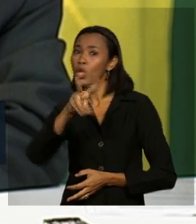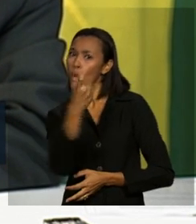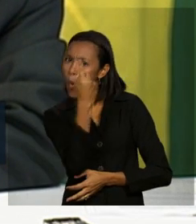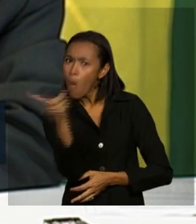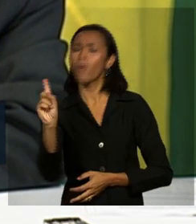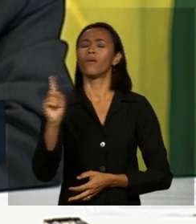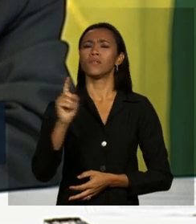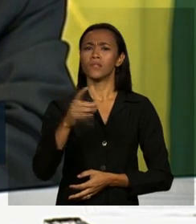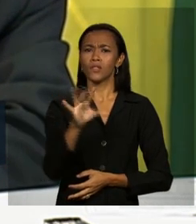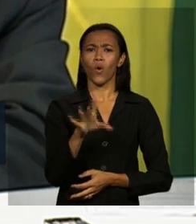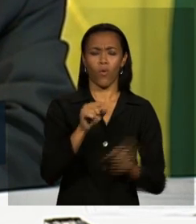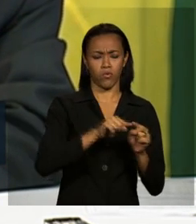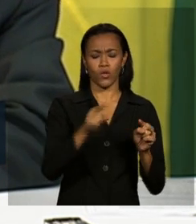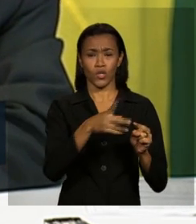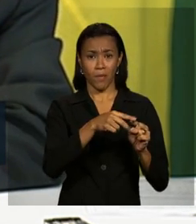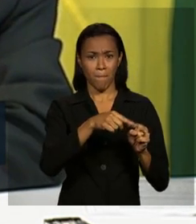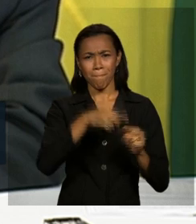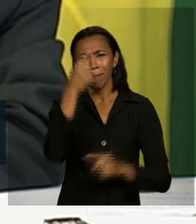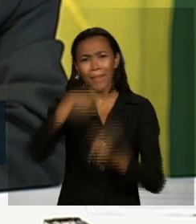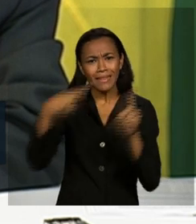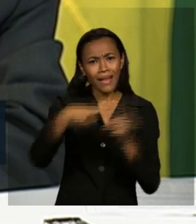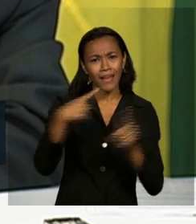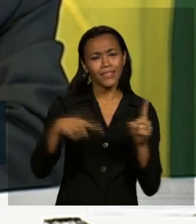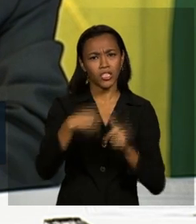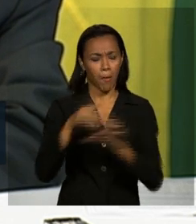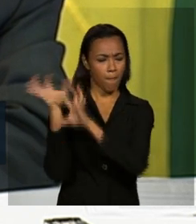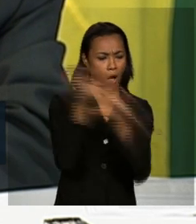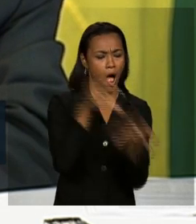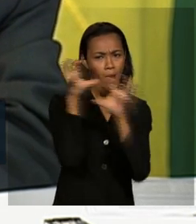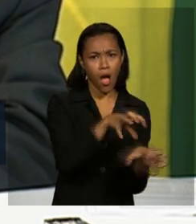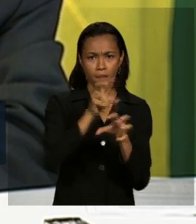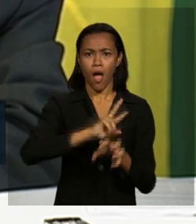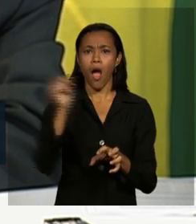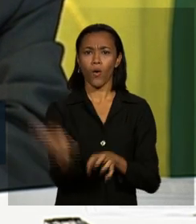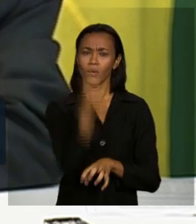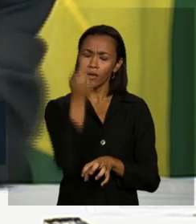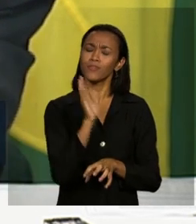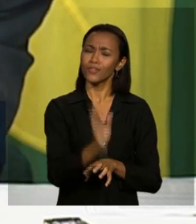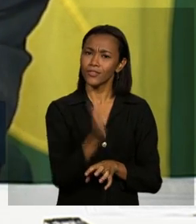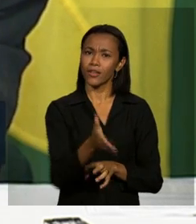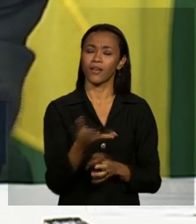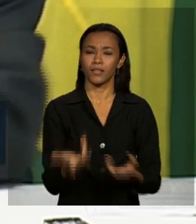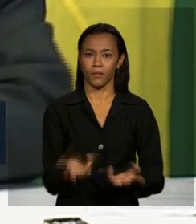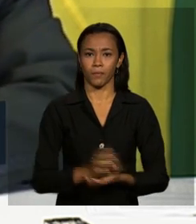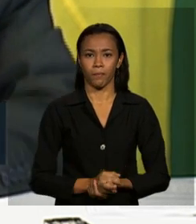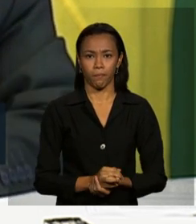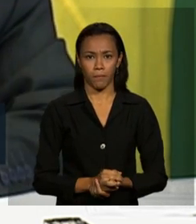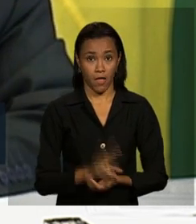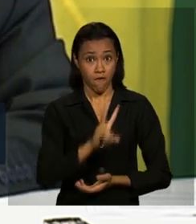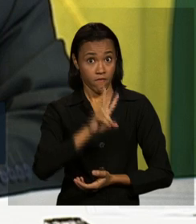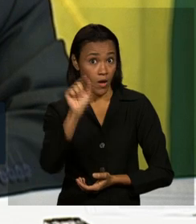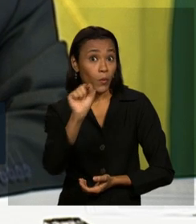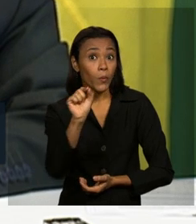eixo Lucas do Rio Verde sorriso metade dessa produção ocorre e evidentemente ela vai